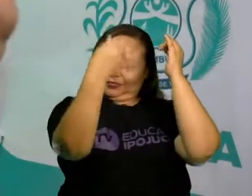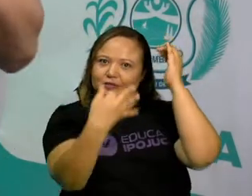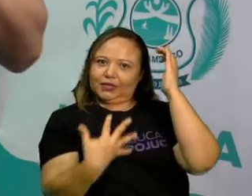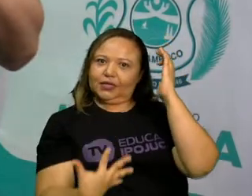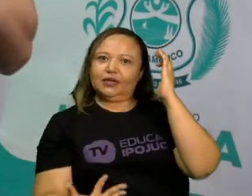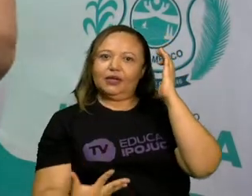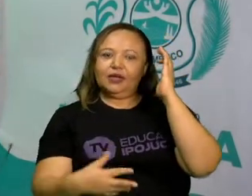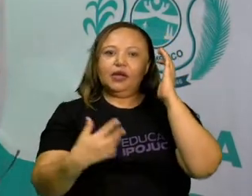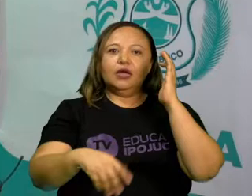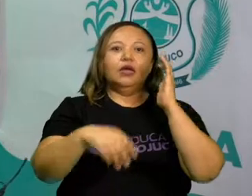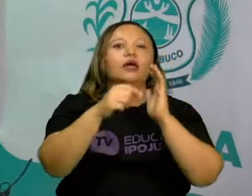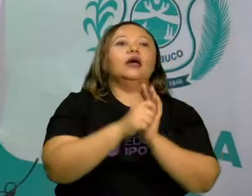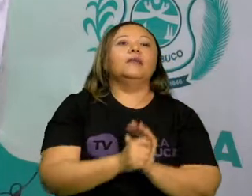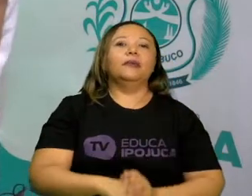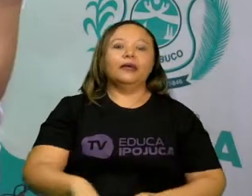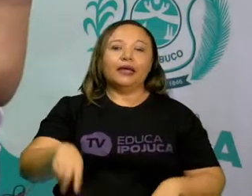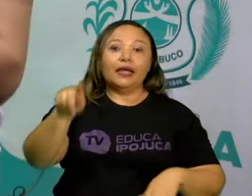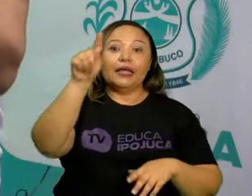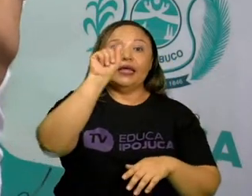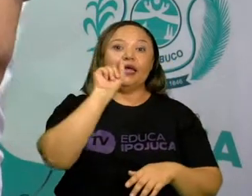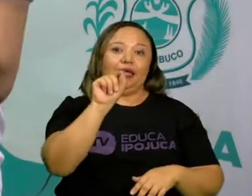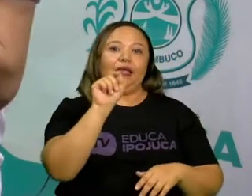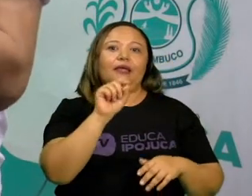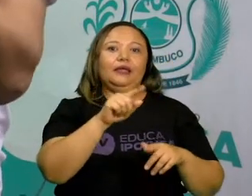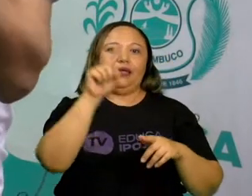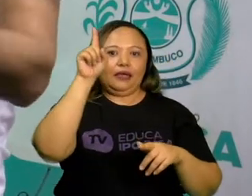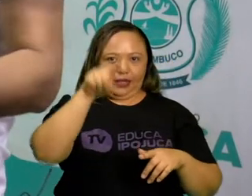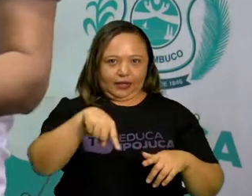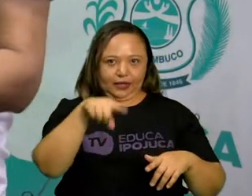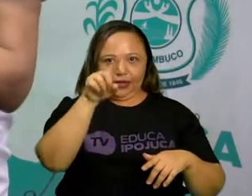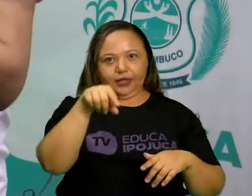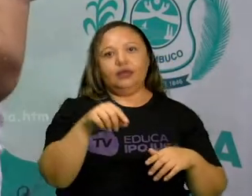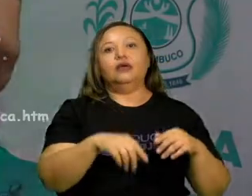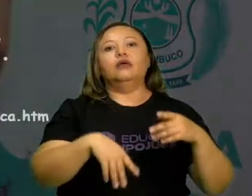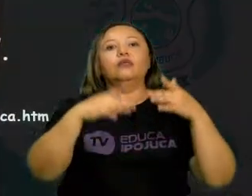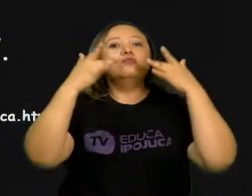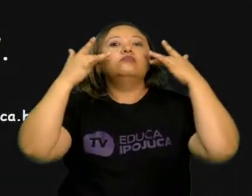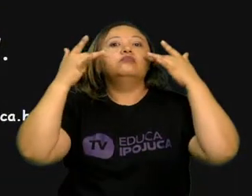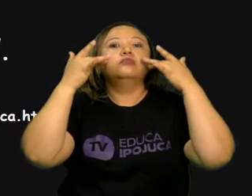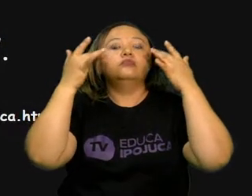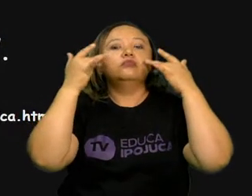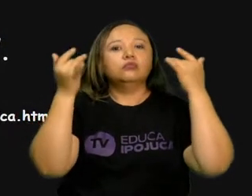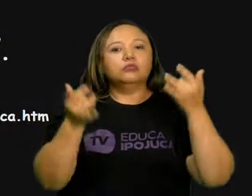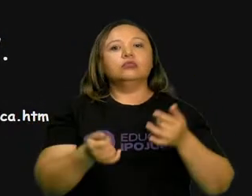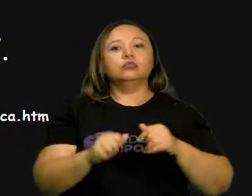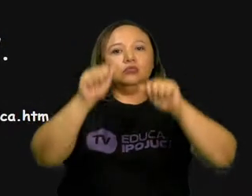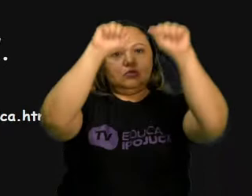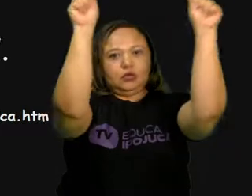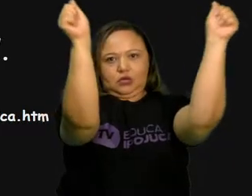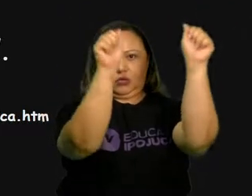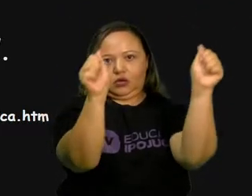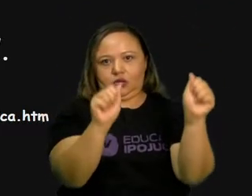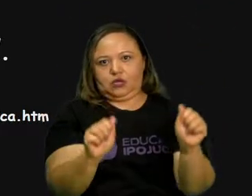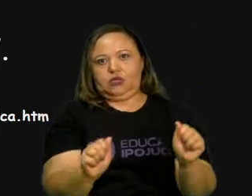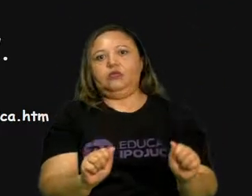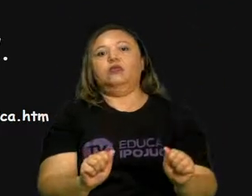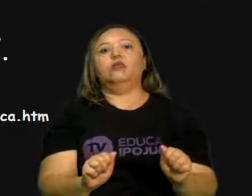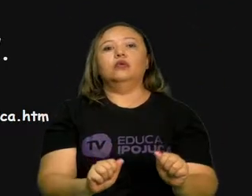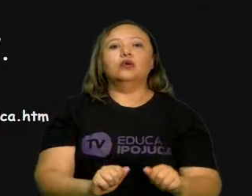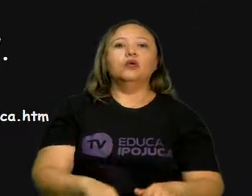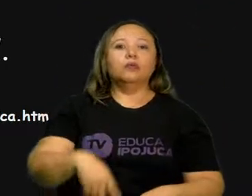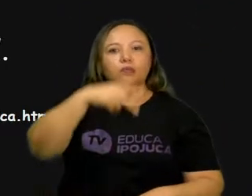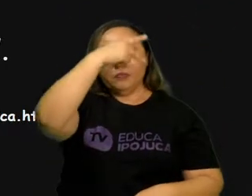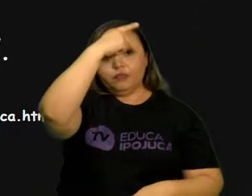em artes cênicas artes cênicas é uma forma de arte apresentada em um palco